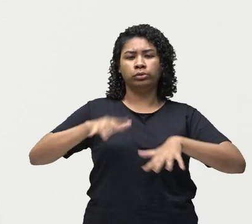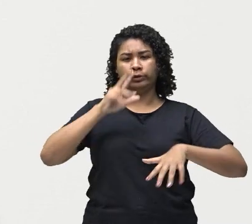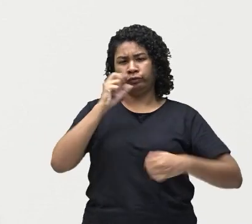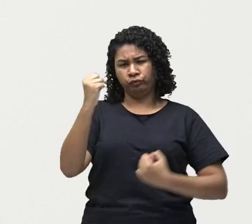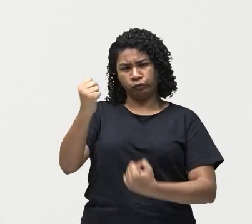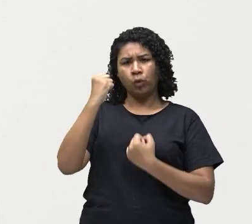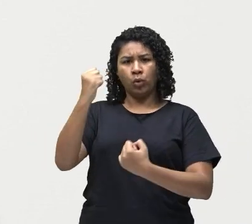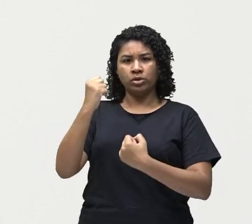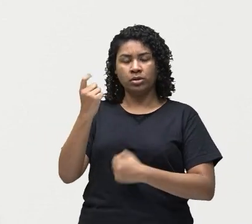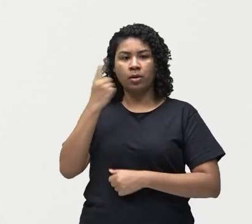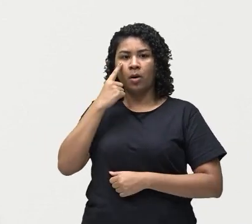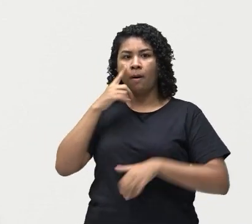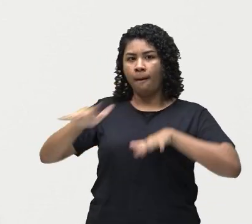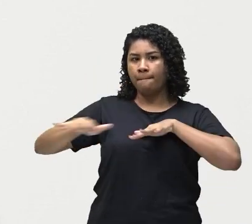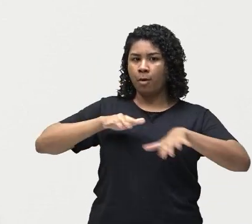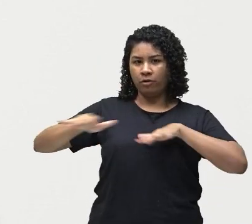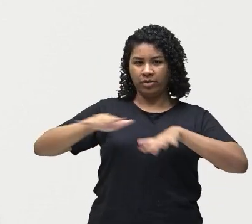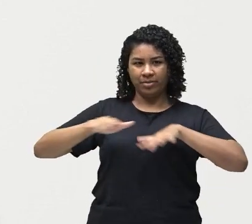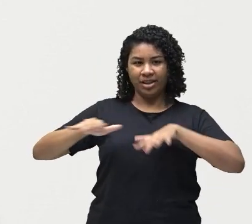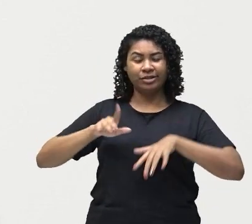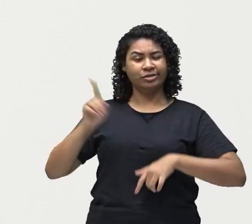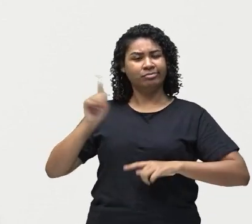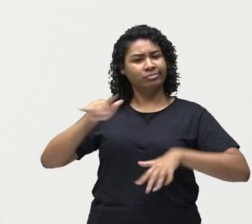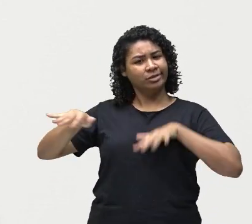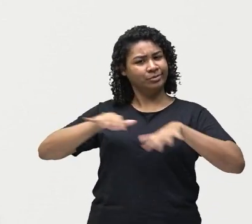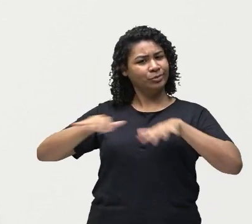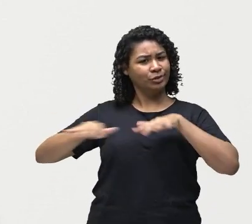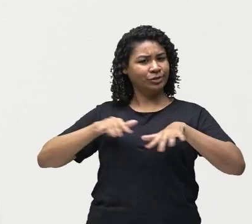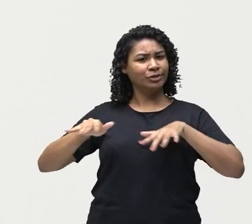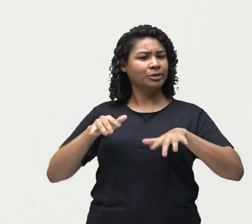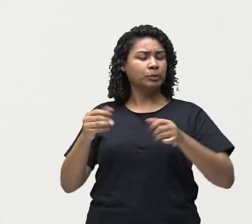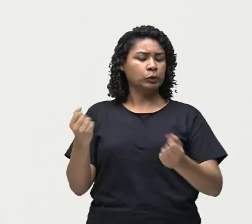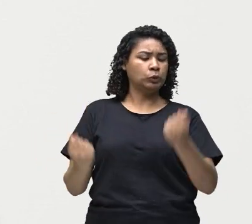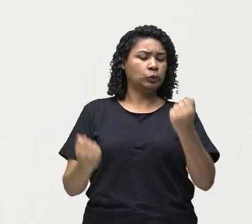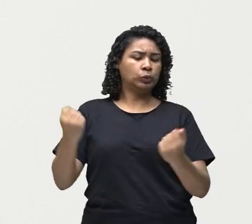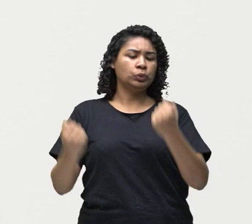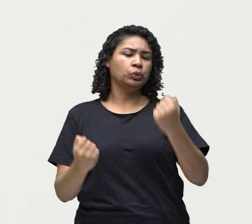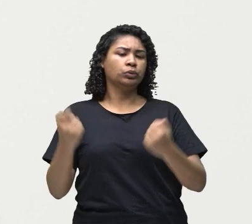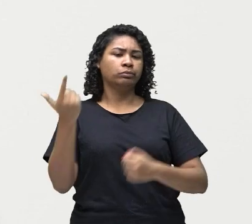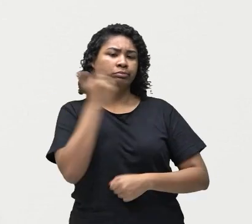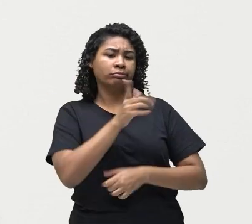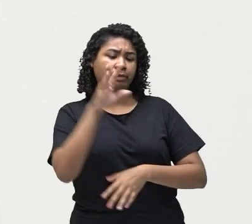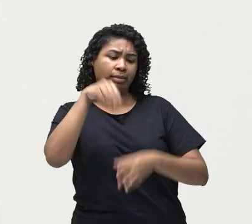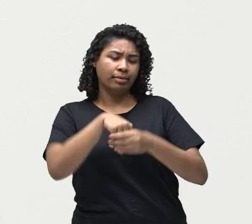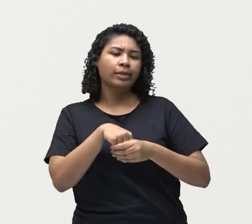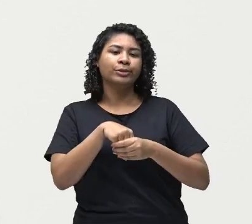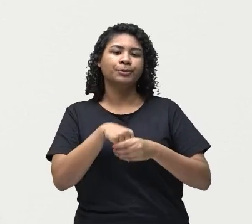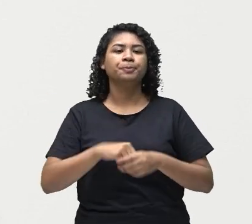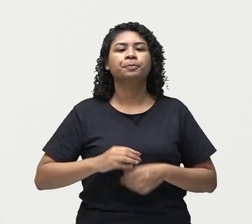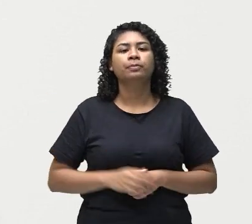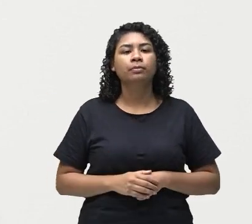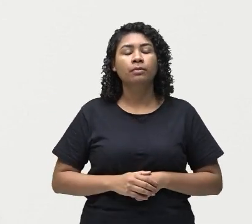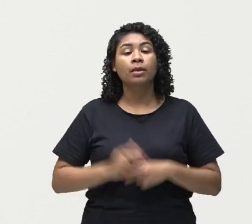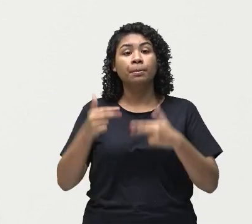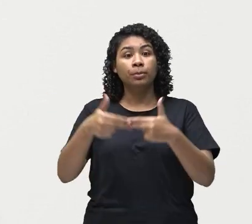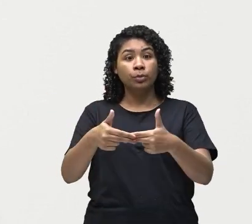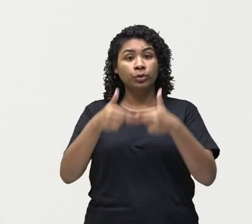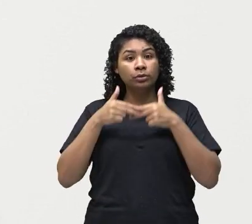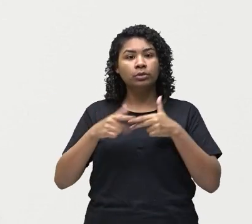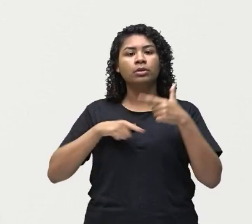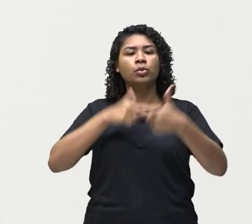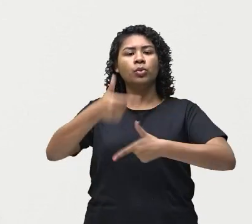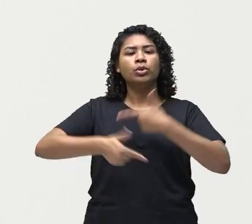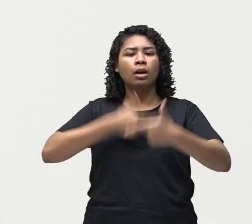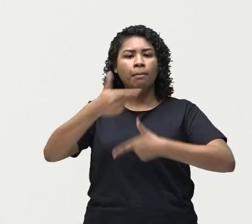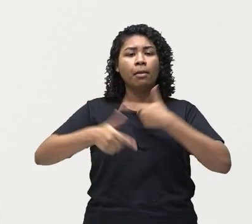observou que o movimento do pistão vai realizar o movimento de outras estruturas que fazem parte e aí acontece o quê o trabalho